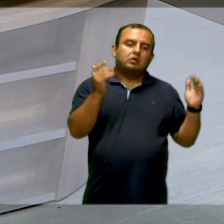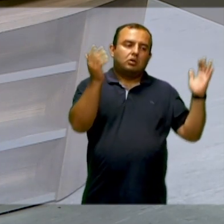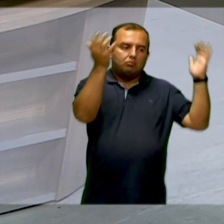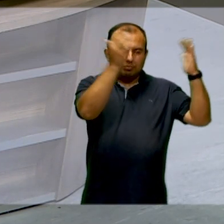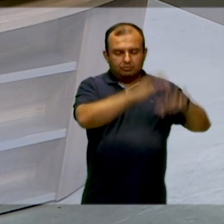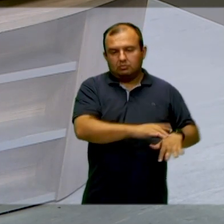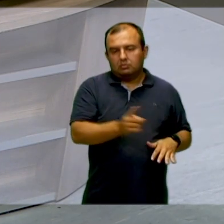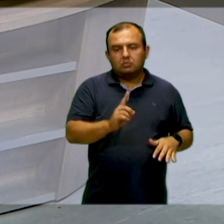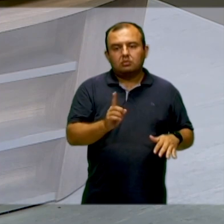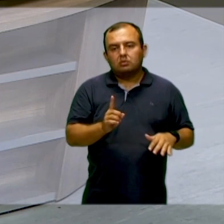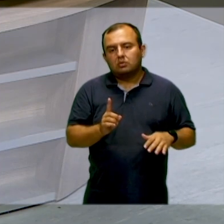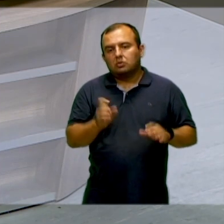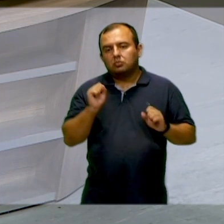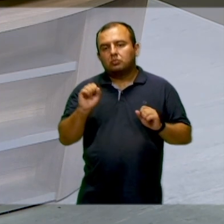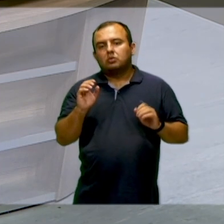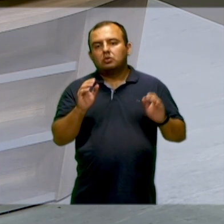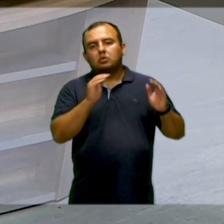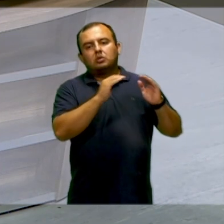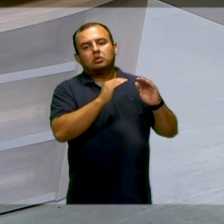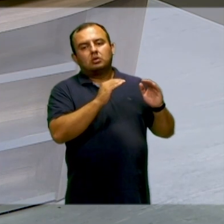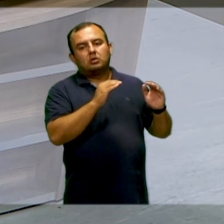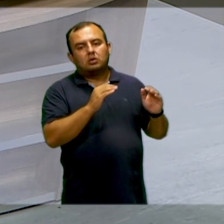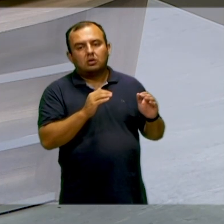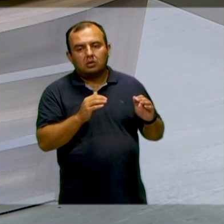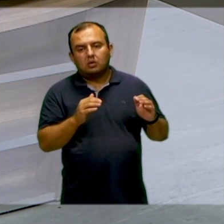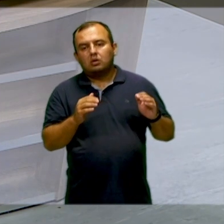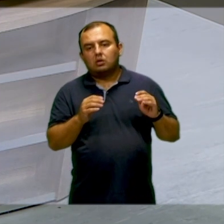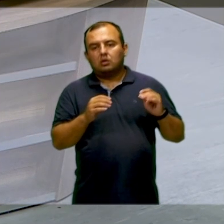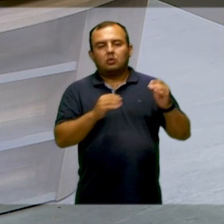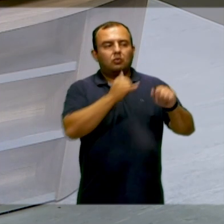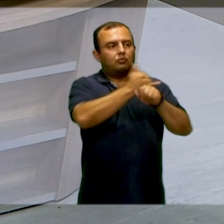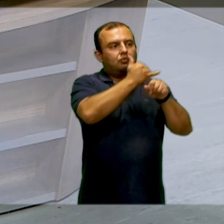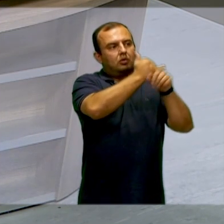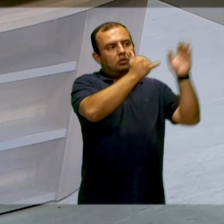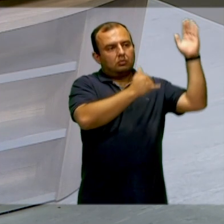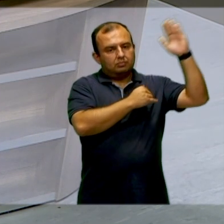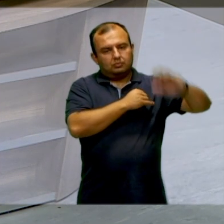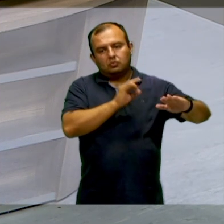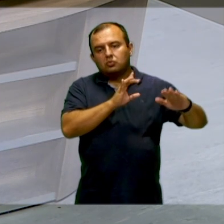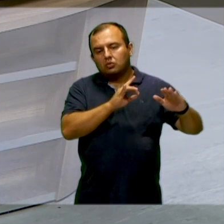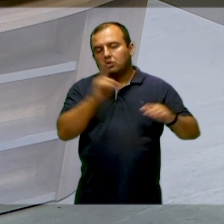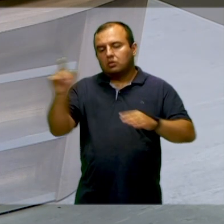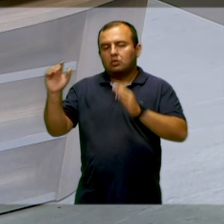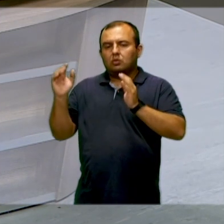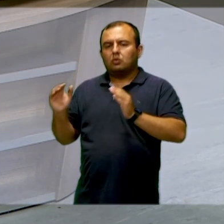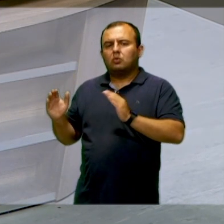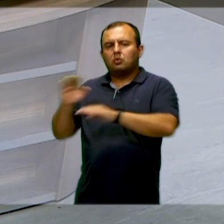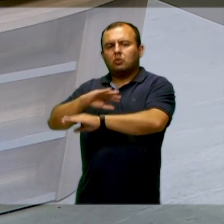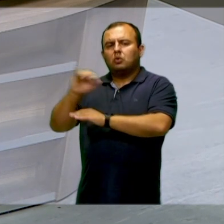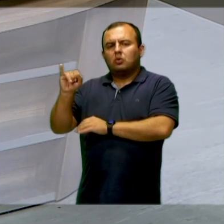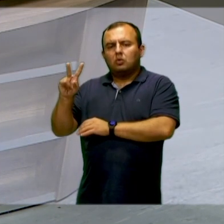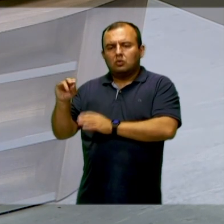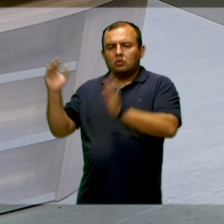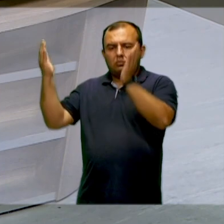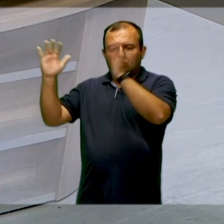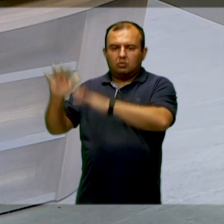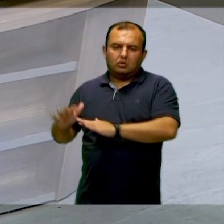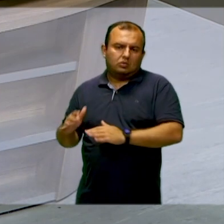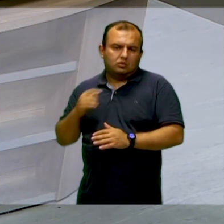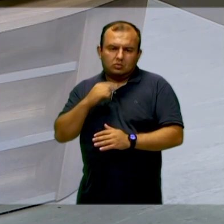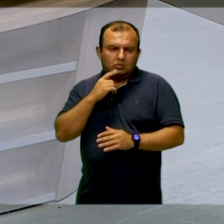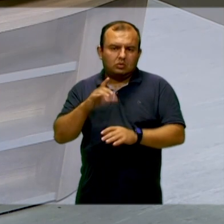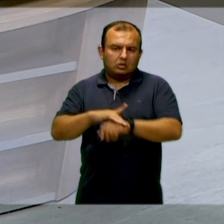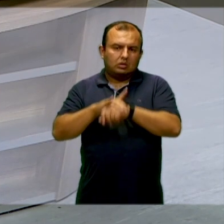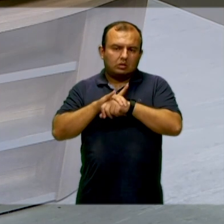tudo. O que Mas pode cair Ivo é tá nessa situação? o ferro. Tá. O Ivo não tem Meu condições. Deus. Então, não tem condições nenhuma de